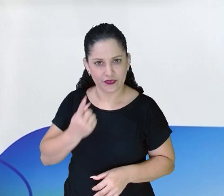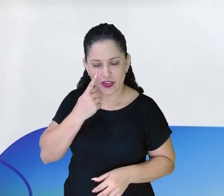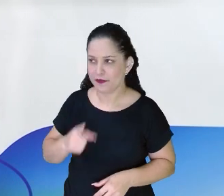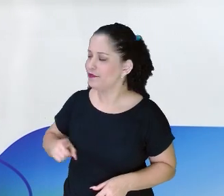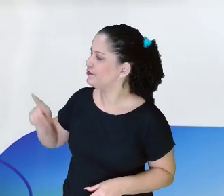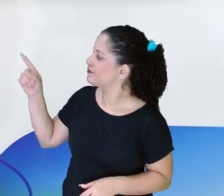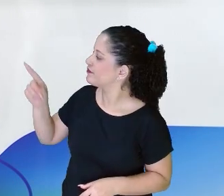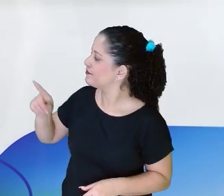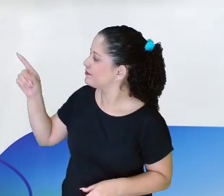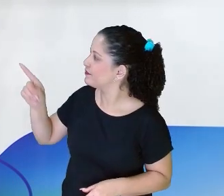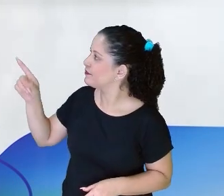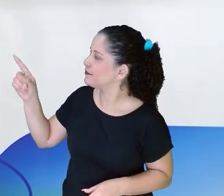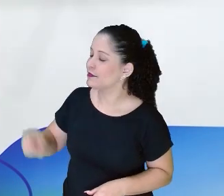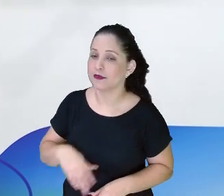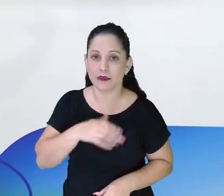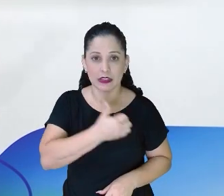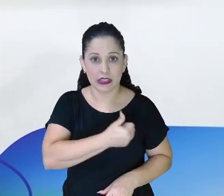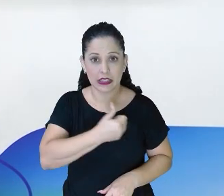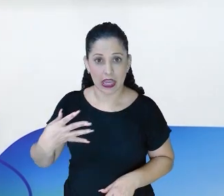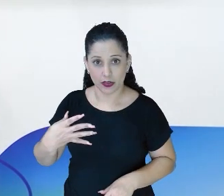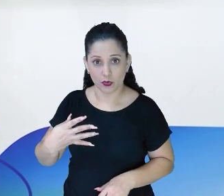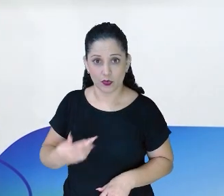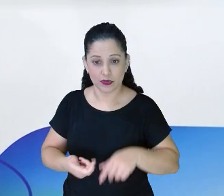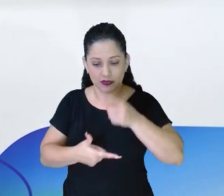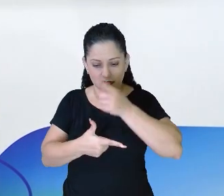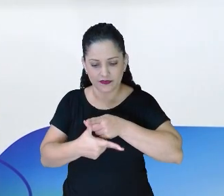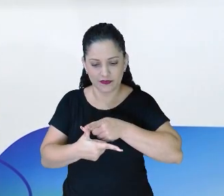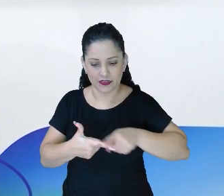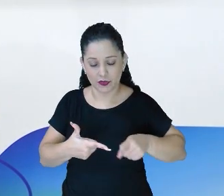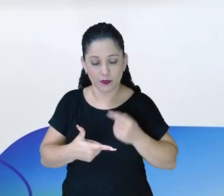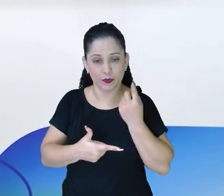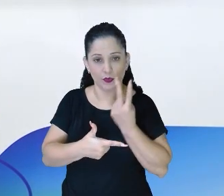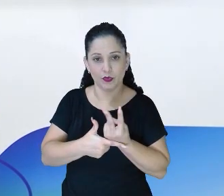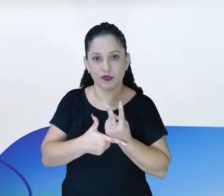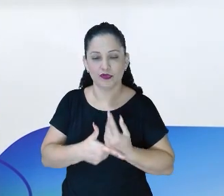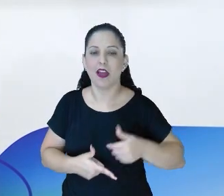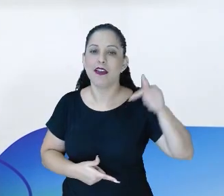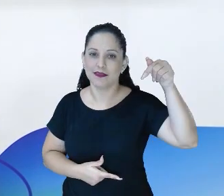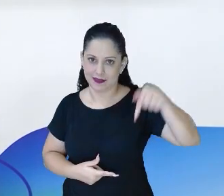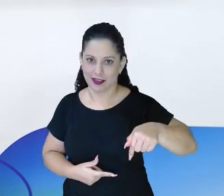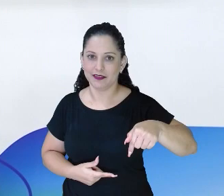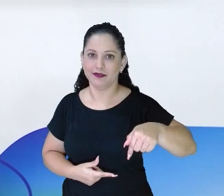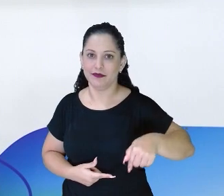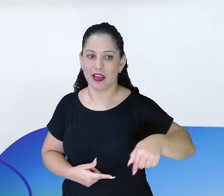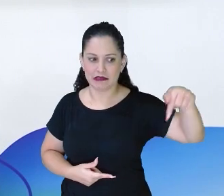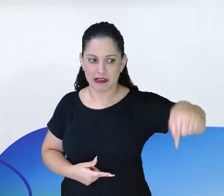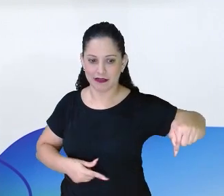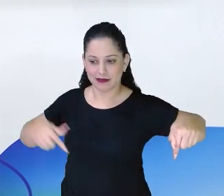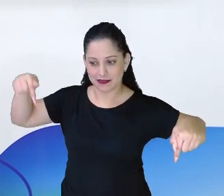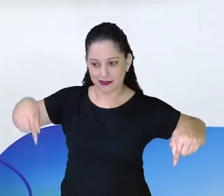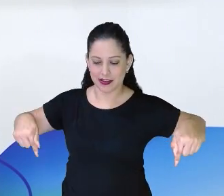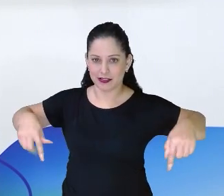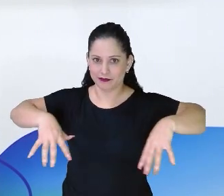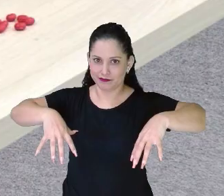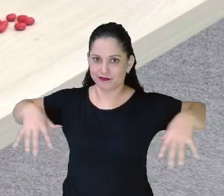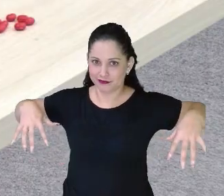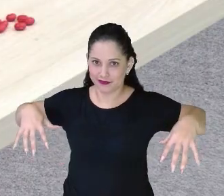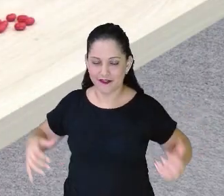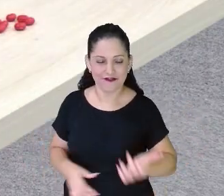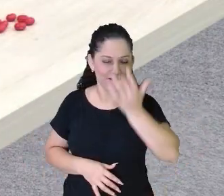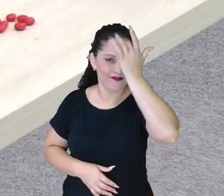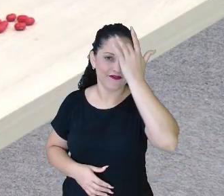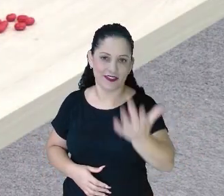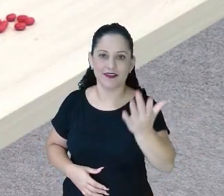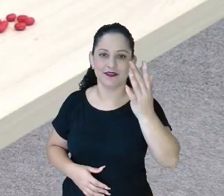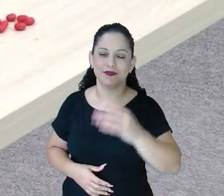14 lápis dividido para nós duas, 7 lápis para cada. Fácil